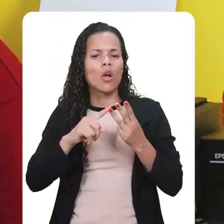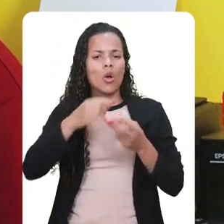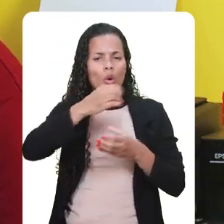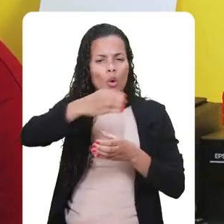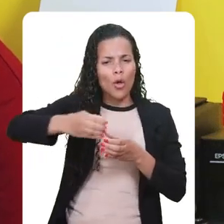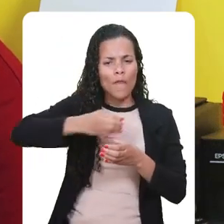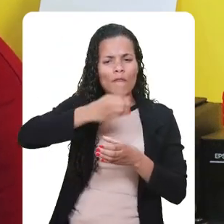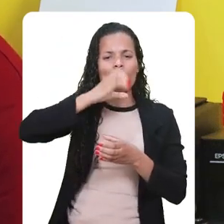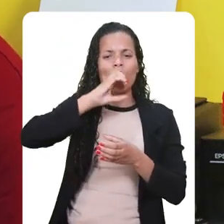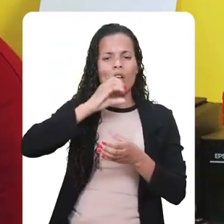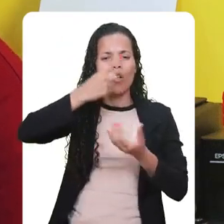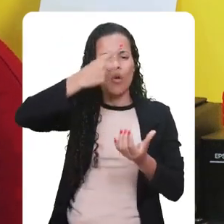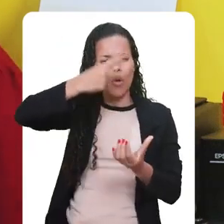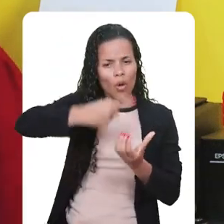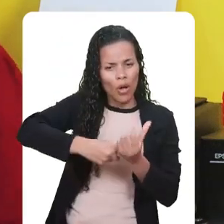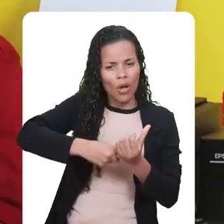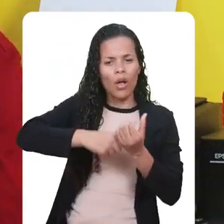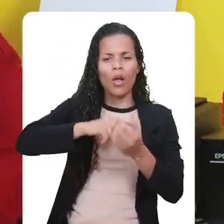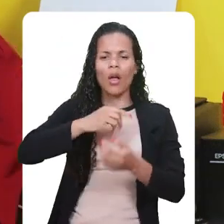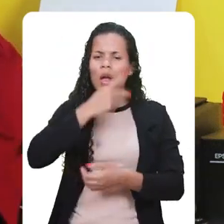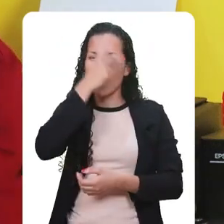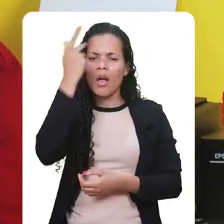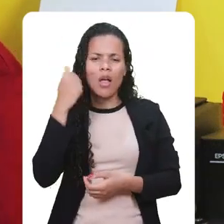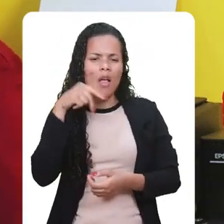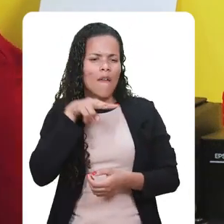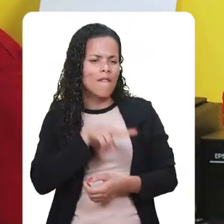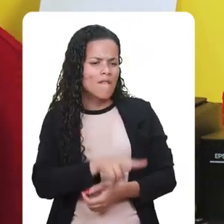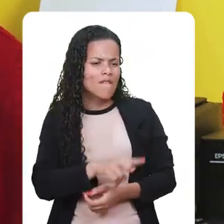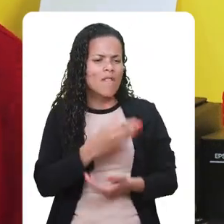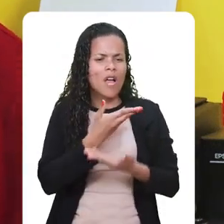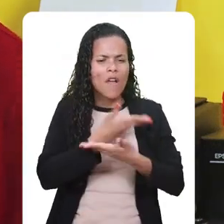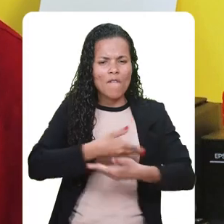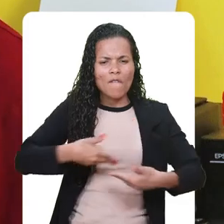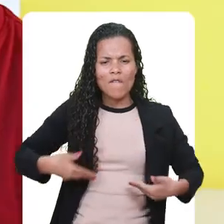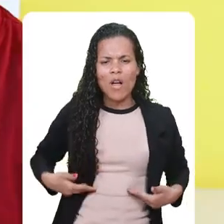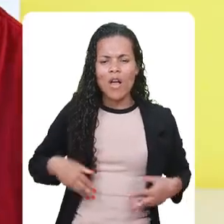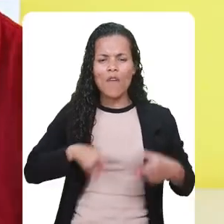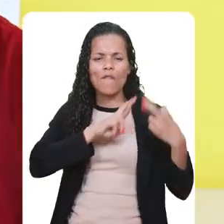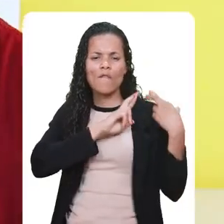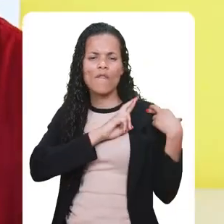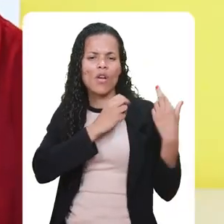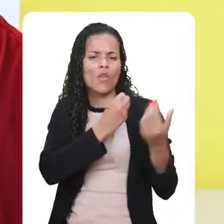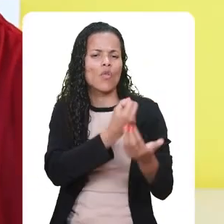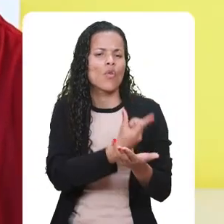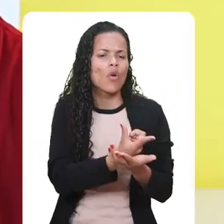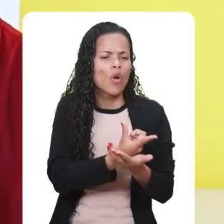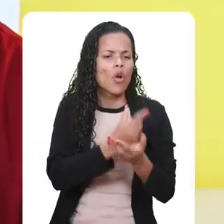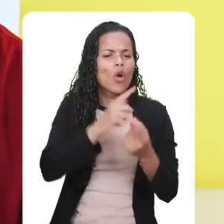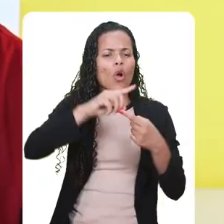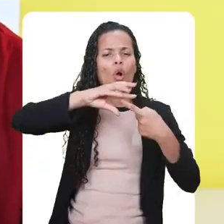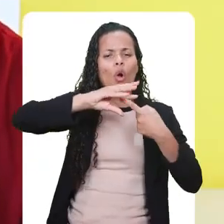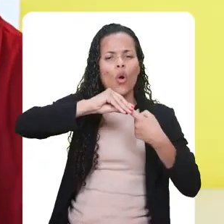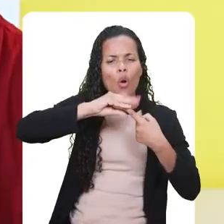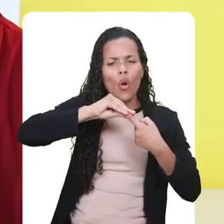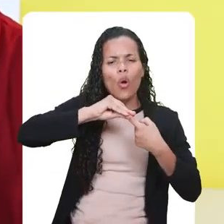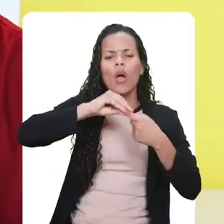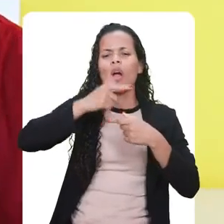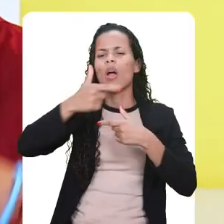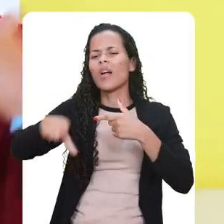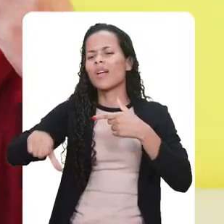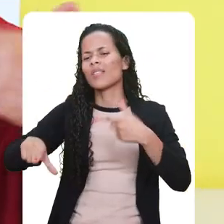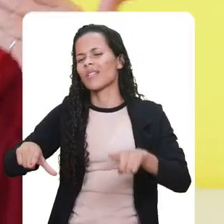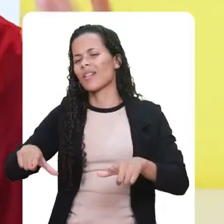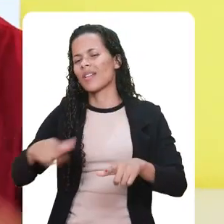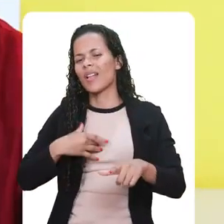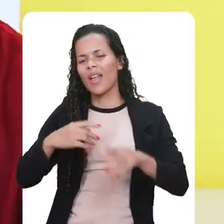o refrigerante, o cachorro-quente. Aí a criançada tem fome, os responsáveis vão lá, compram as coxinhas,